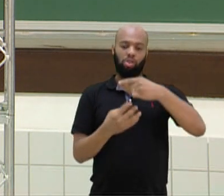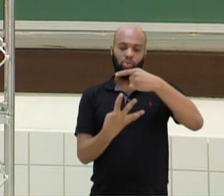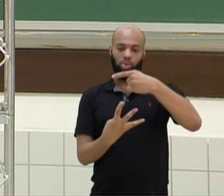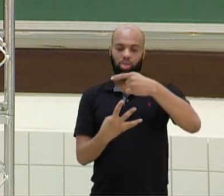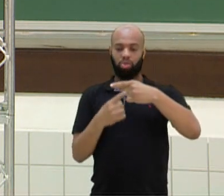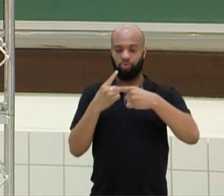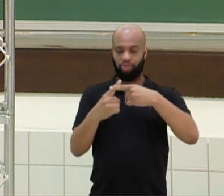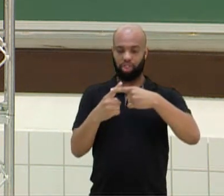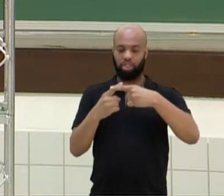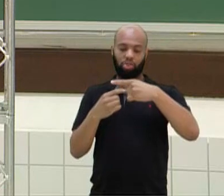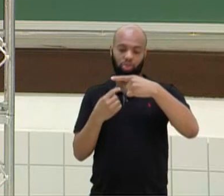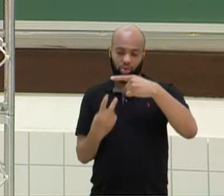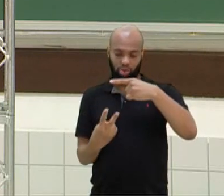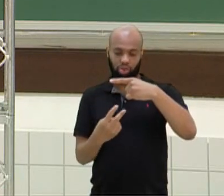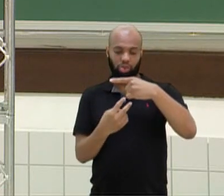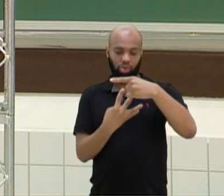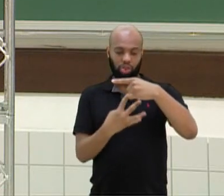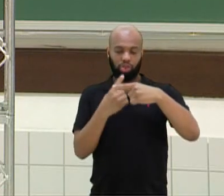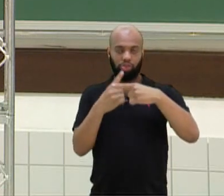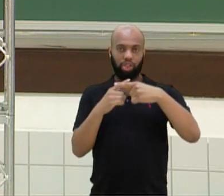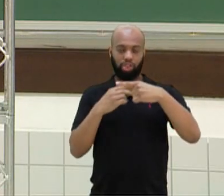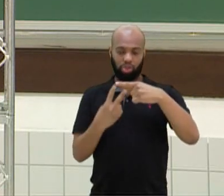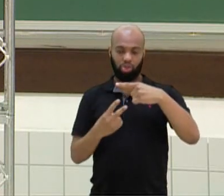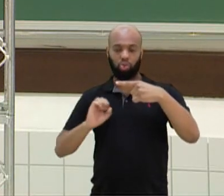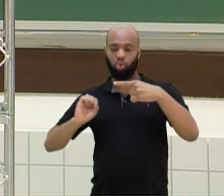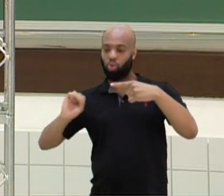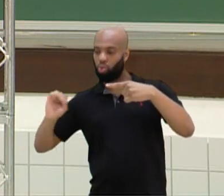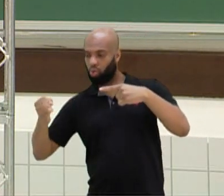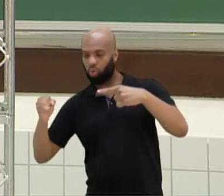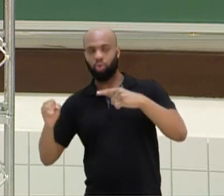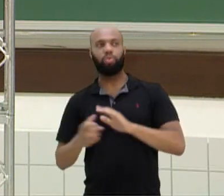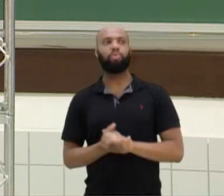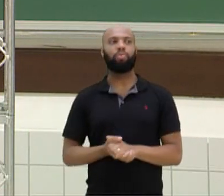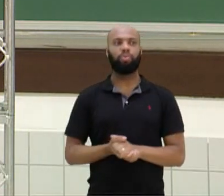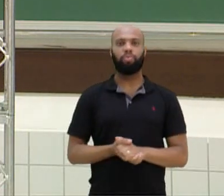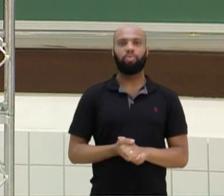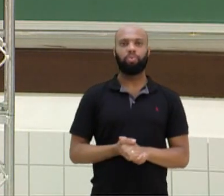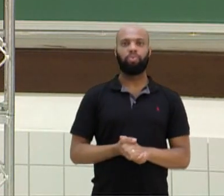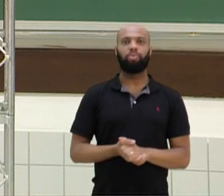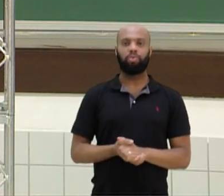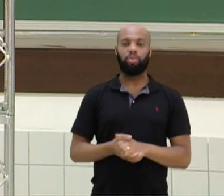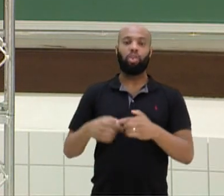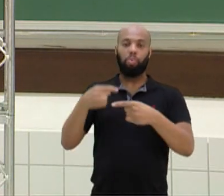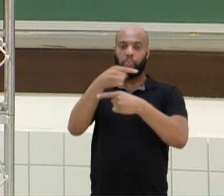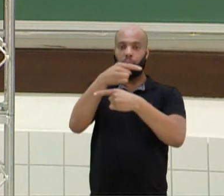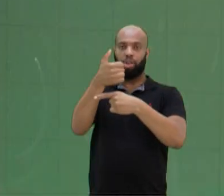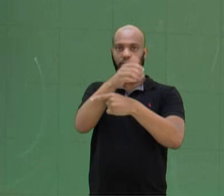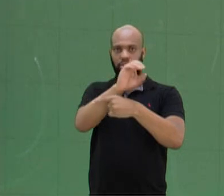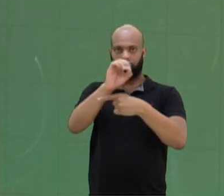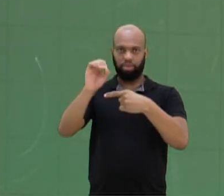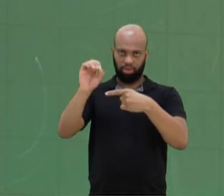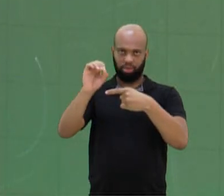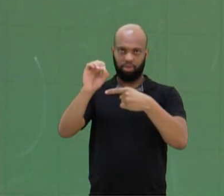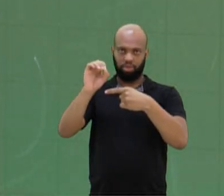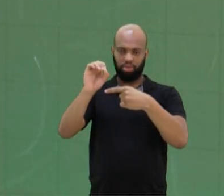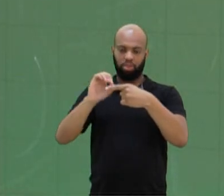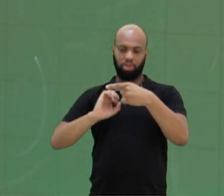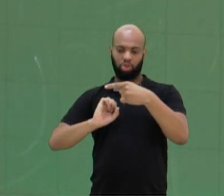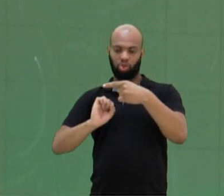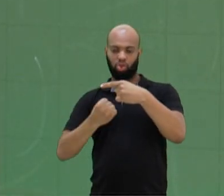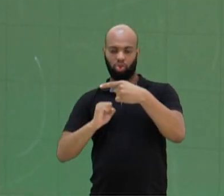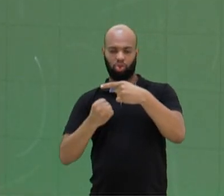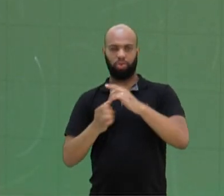Agora, 4 vezes A vezes C. 4 vezes A, que é 2, 8 vezes C, que é 0, é 0. Então, anulou todo